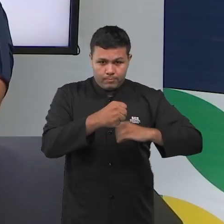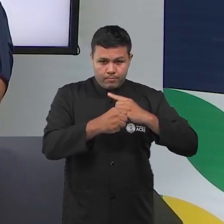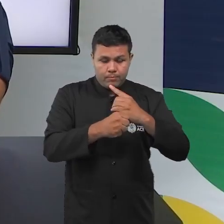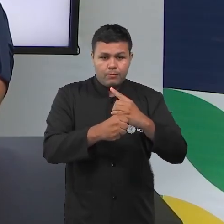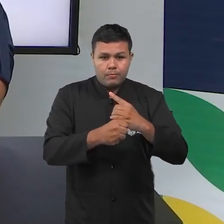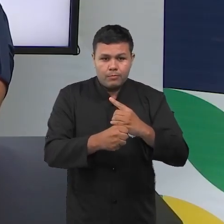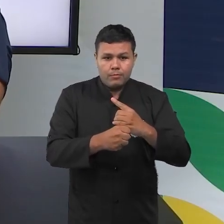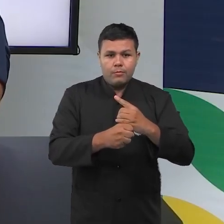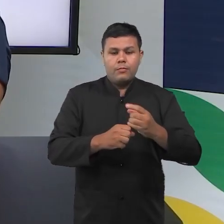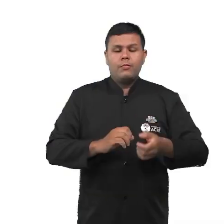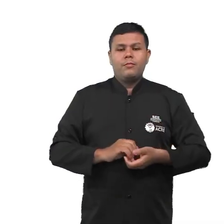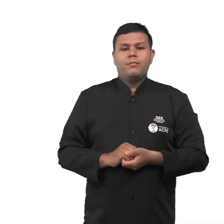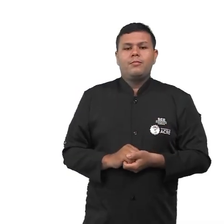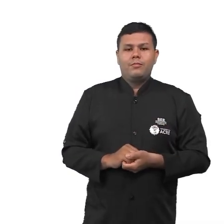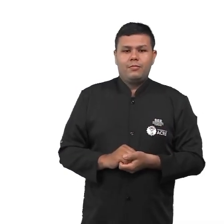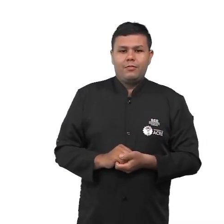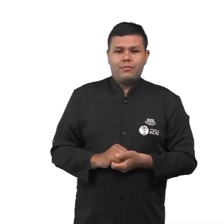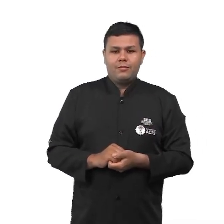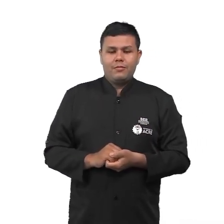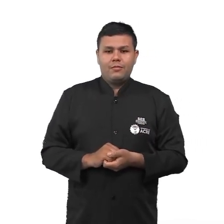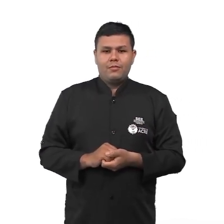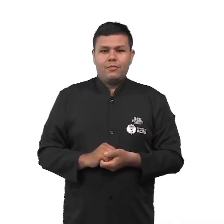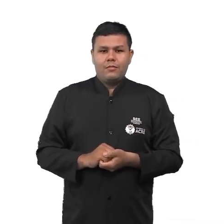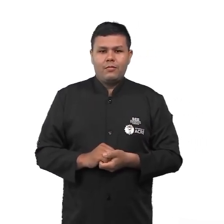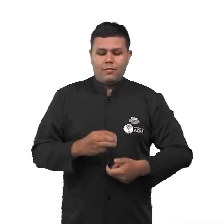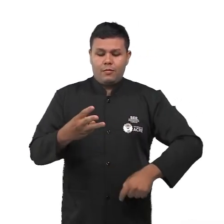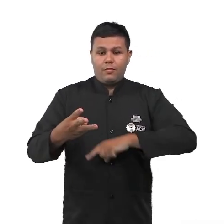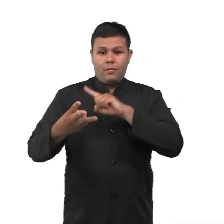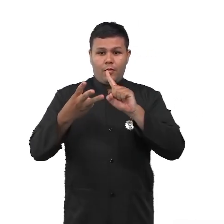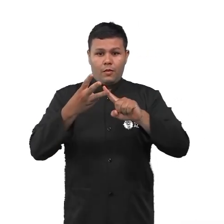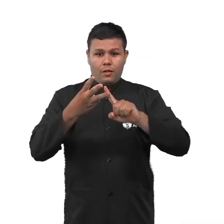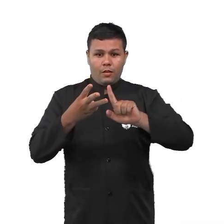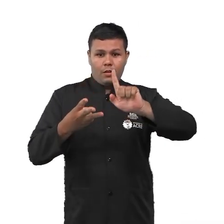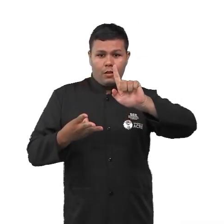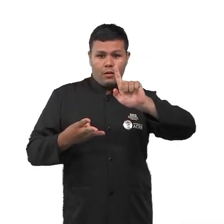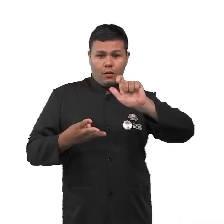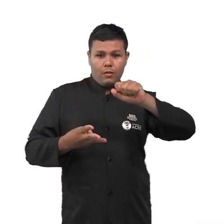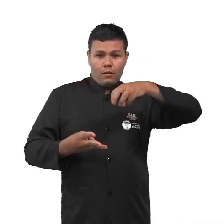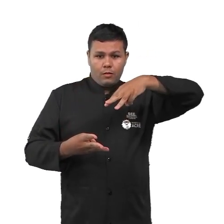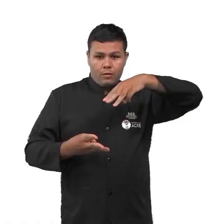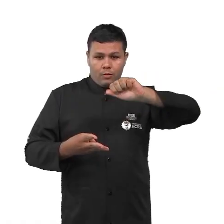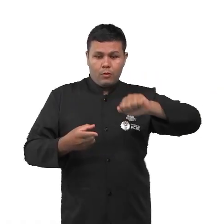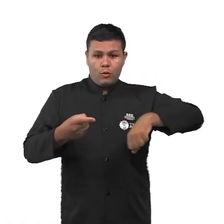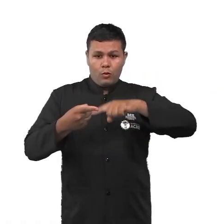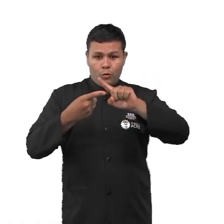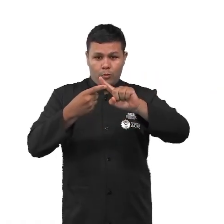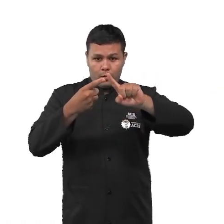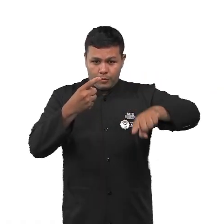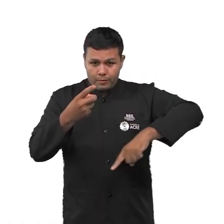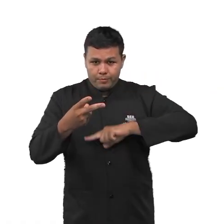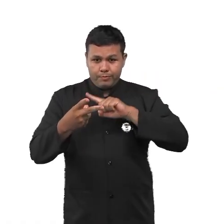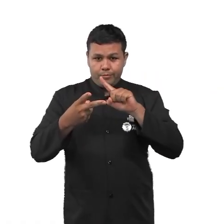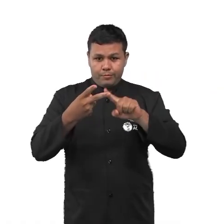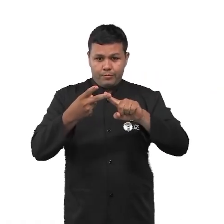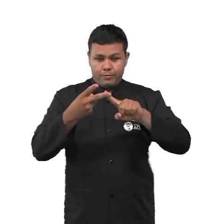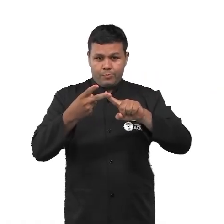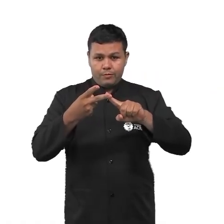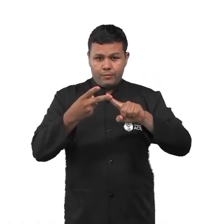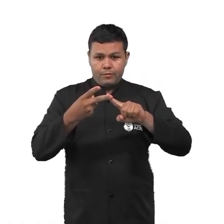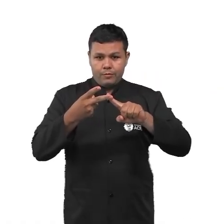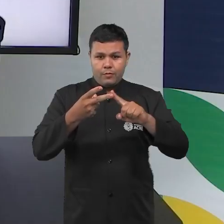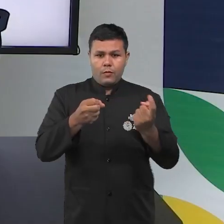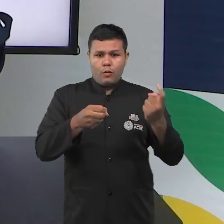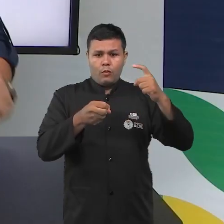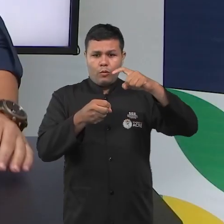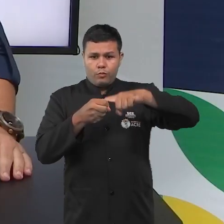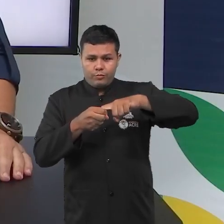então na emissão gama, nós costumamos falar que alfa e beta, volta aqui para